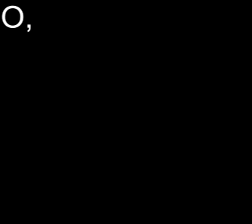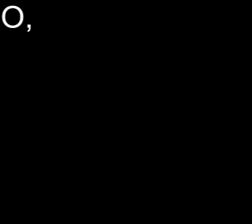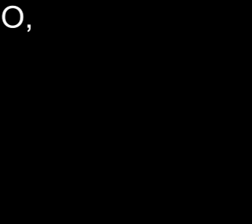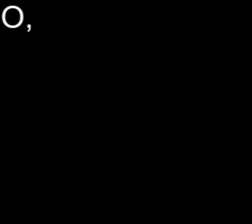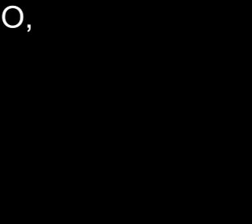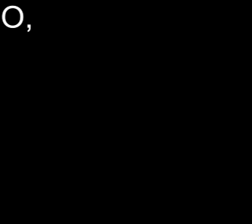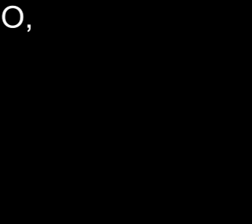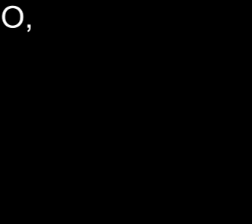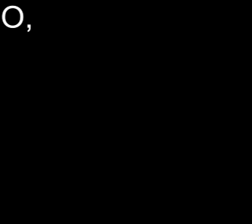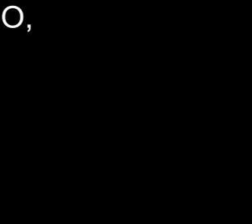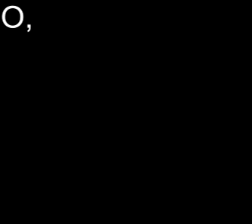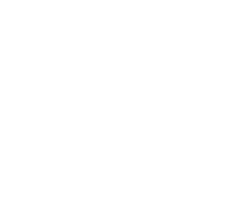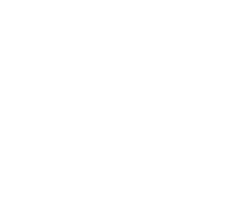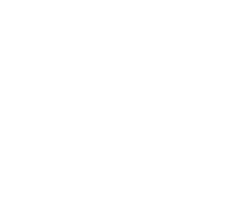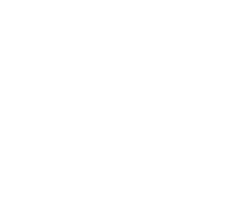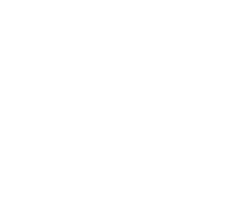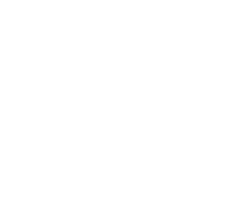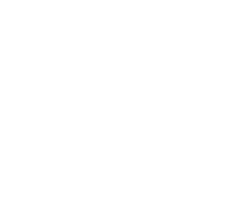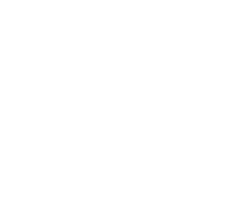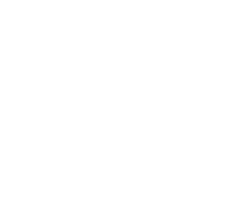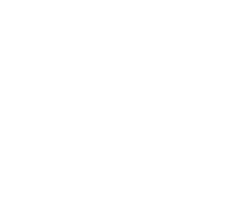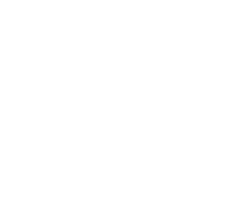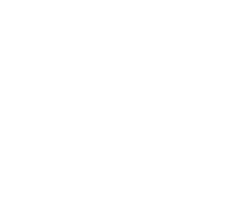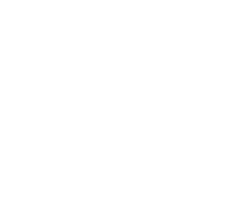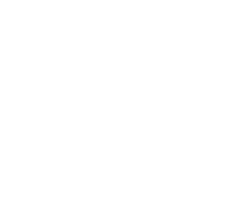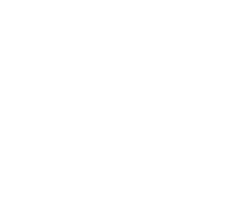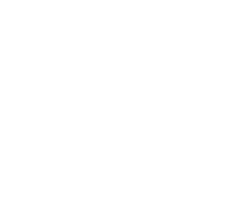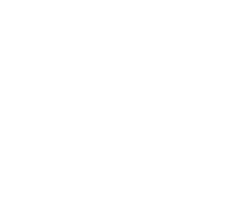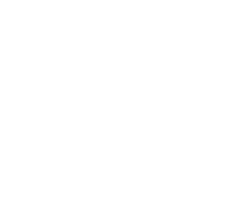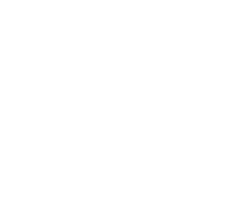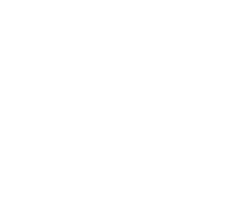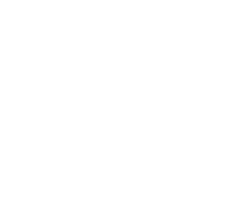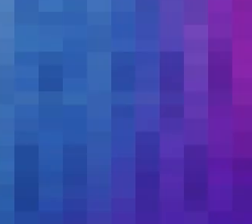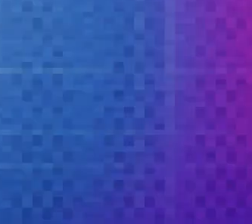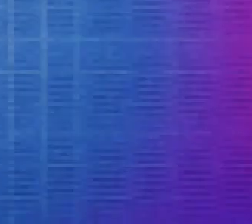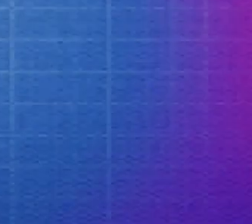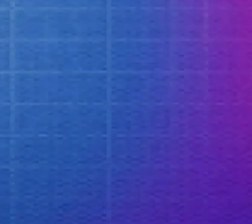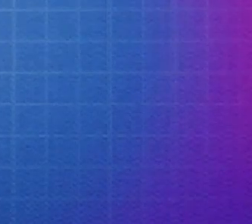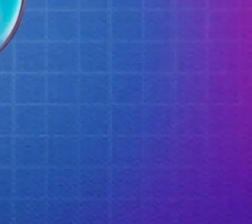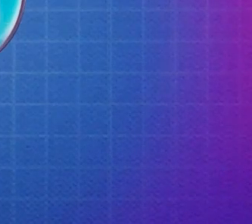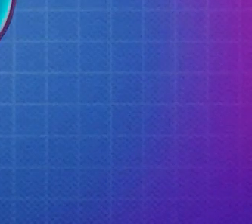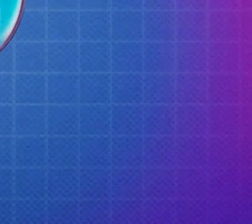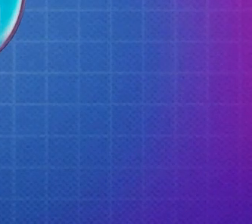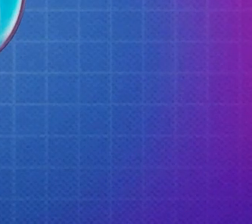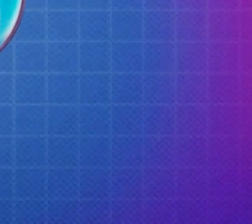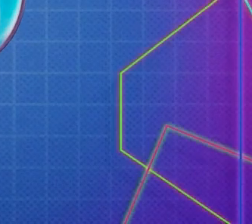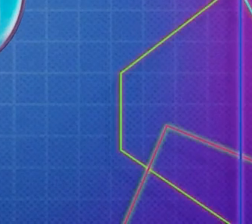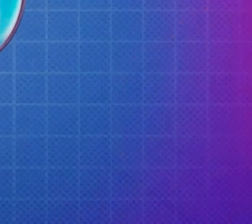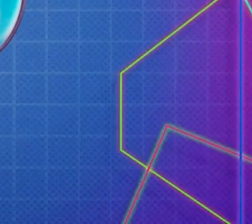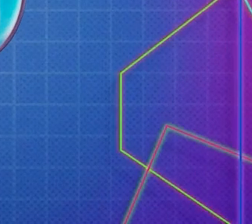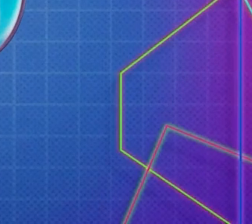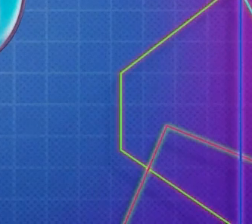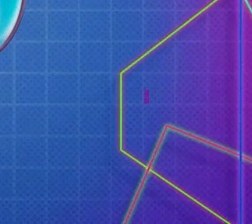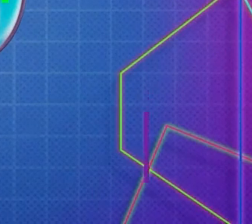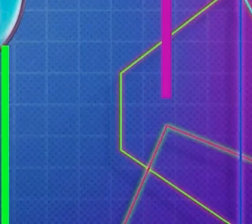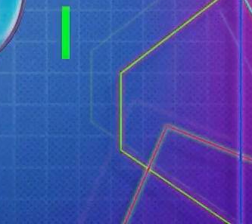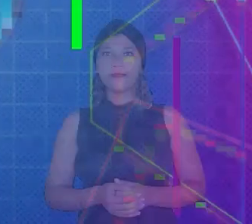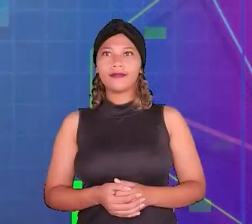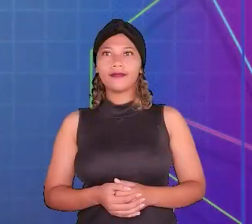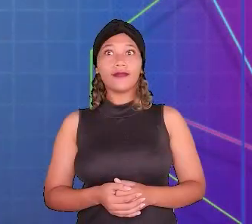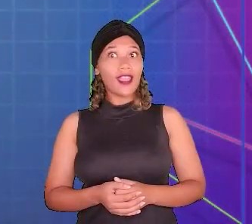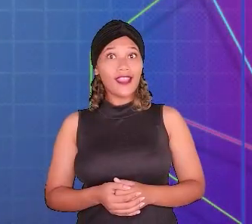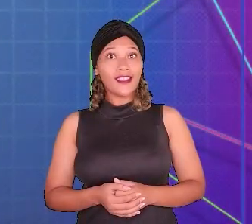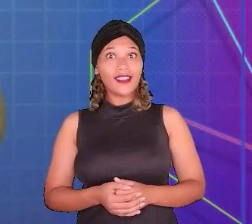Sicredi e Dataprev apresentam logotipo animado da Criar Jogos, fundo azul com degradê lilás, mulher negra de cabelo comprido e roupa preta. Aula